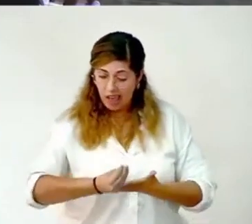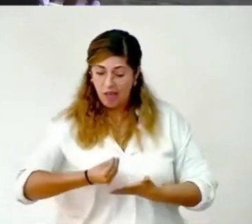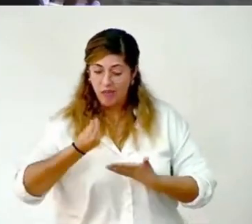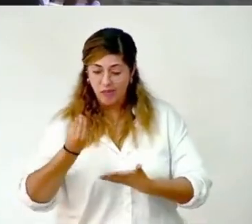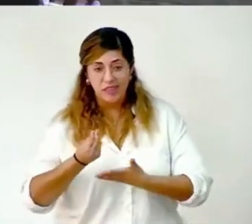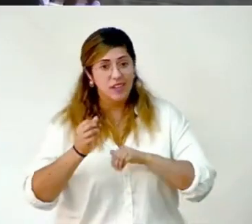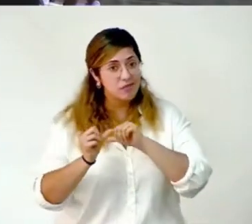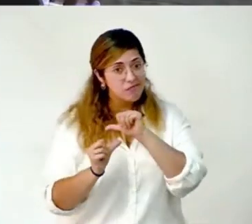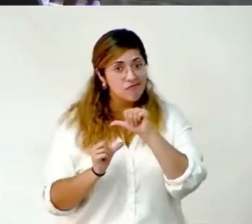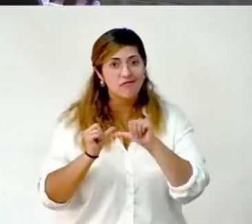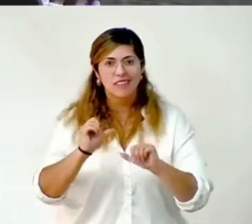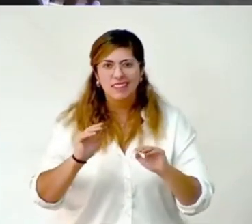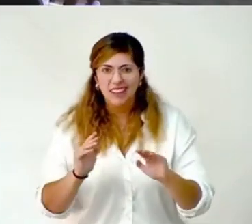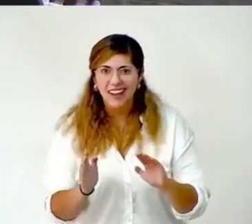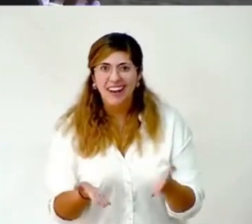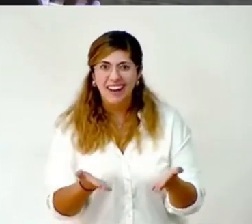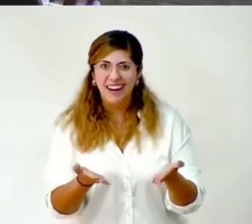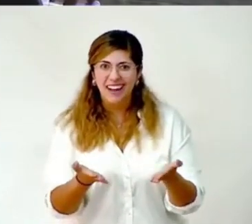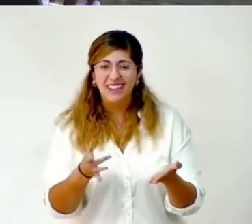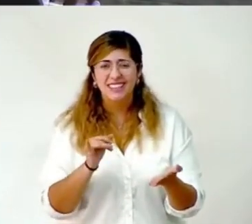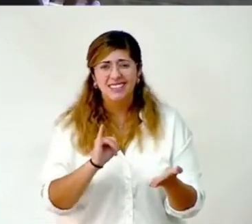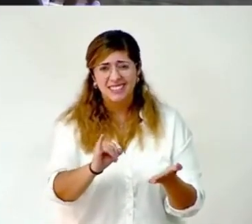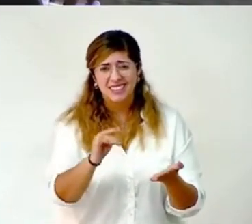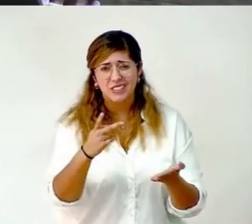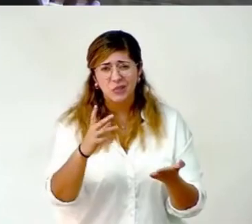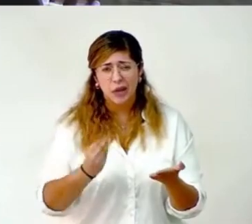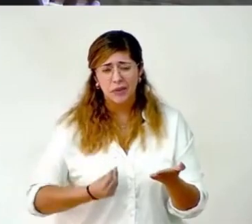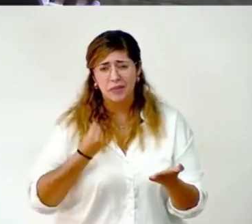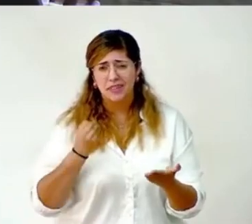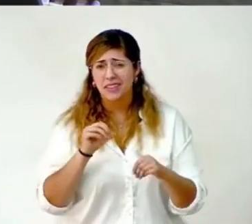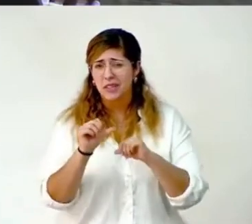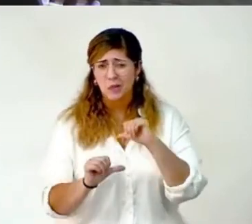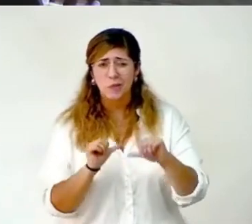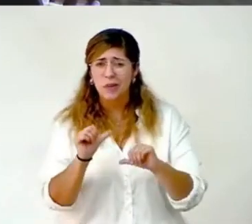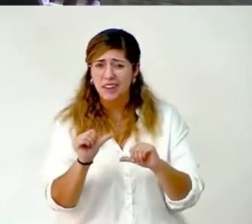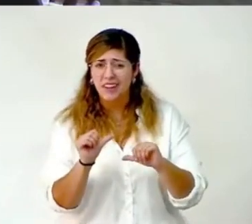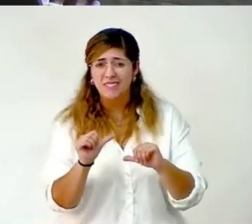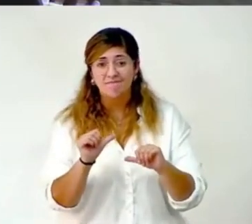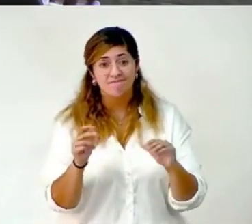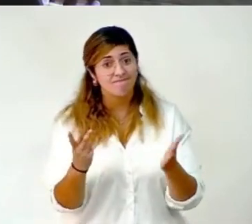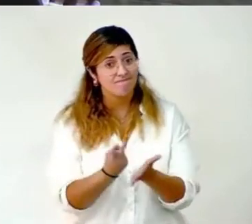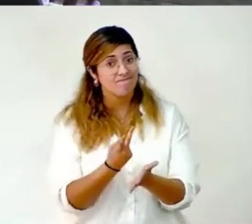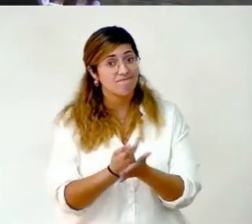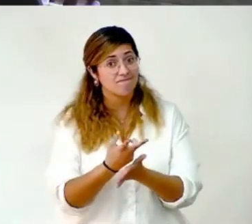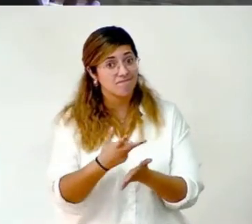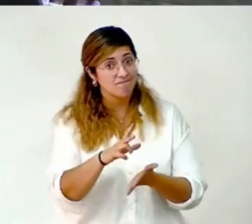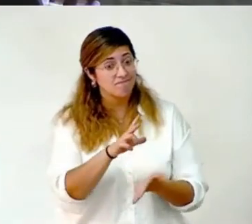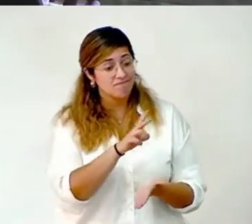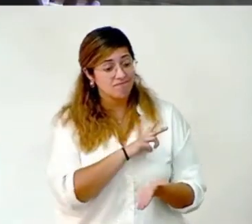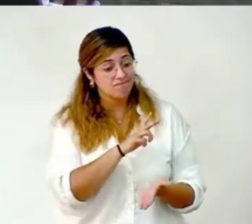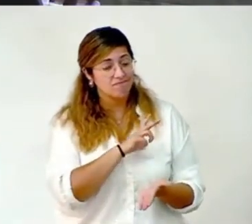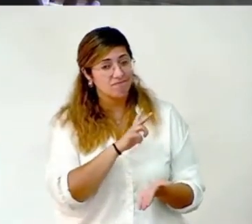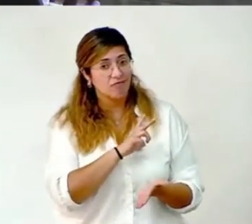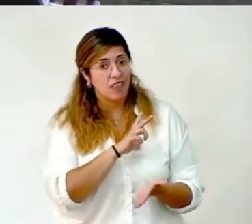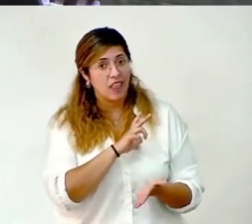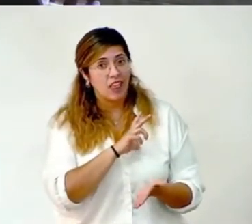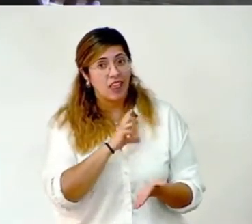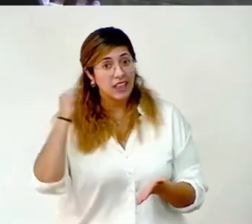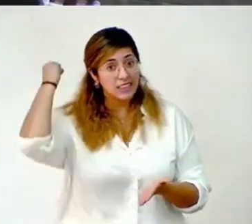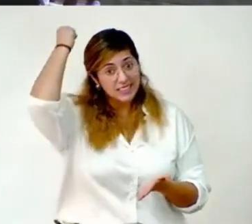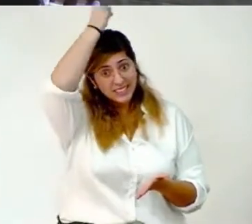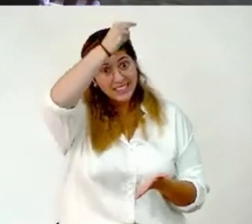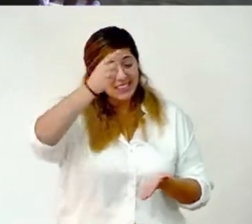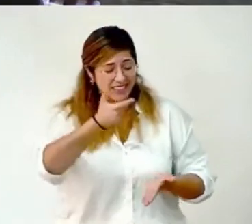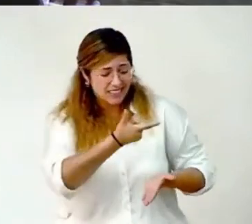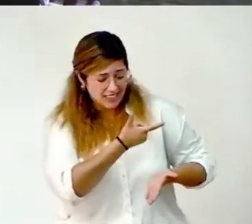errado. Mais uma vez, eu não estou falando de uma perfeição moral, mas eu estou falando de uma santificação